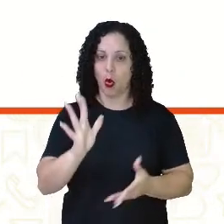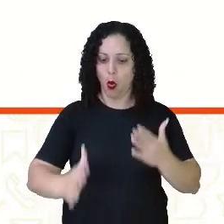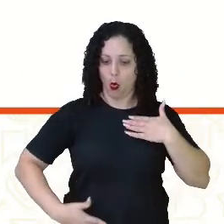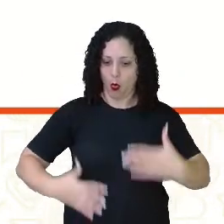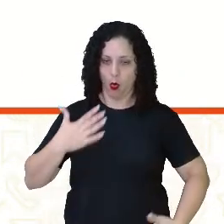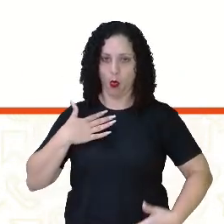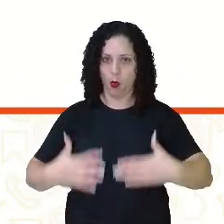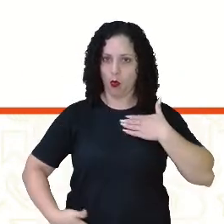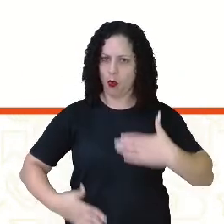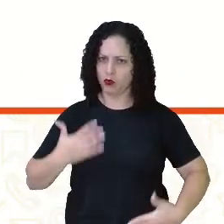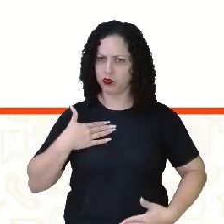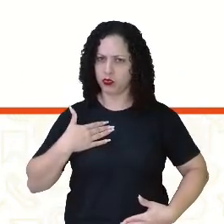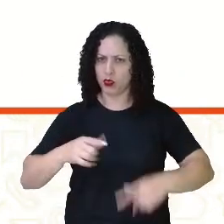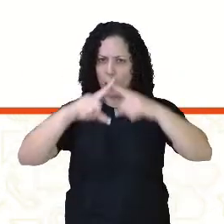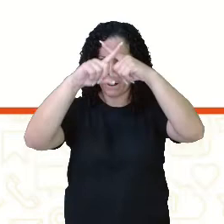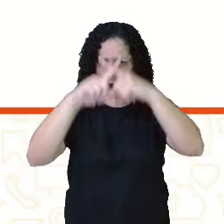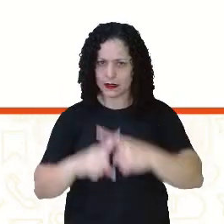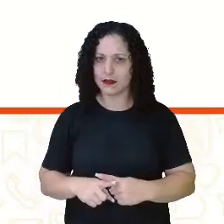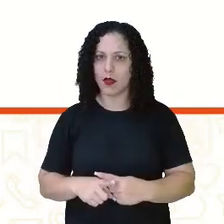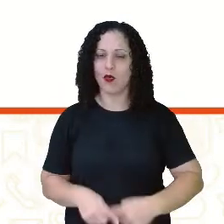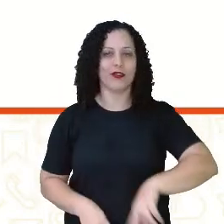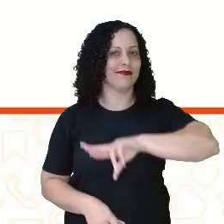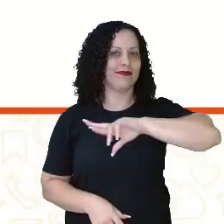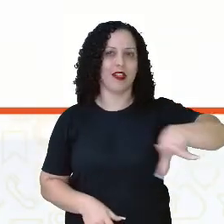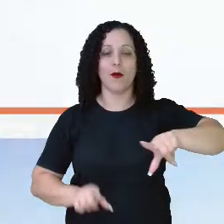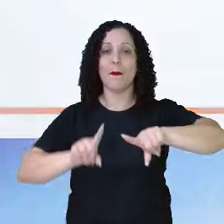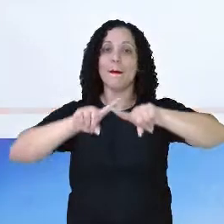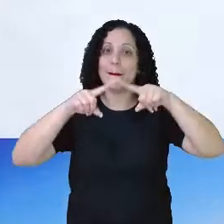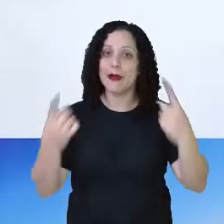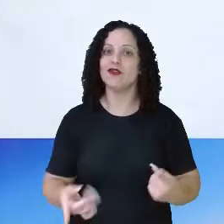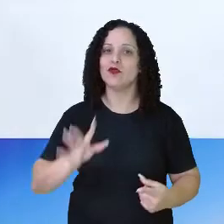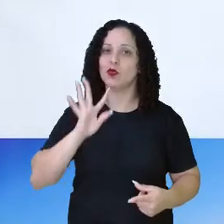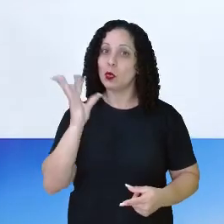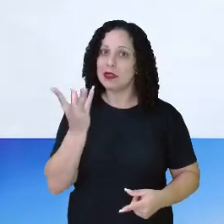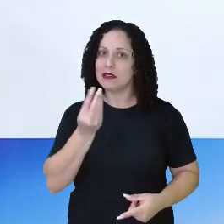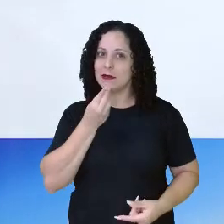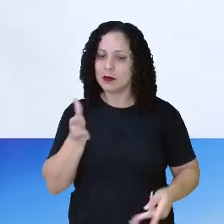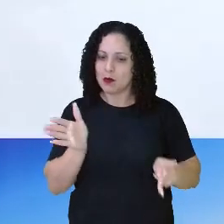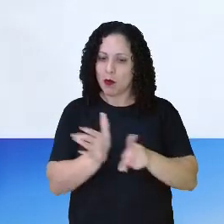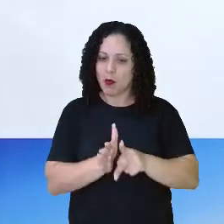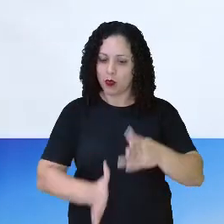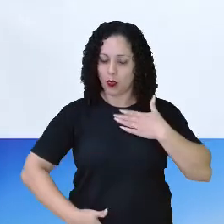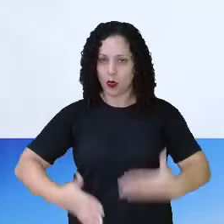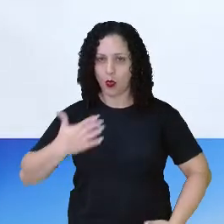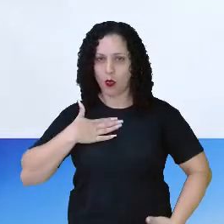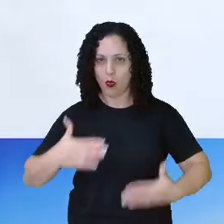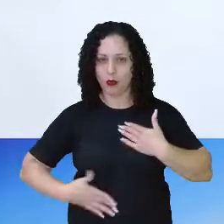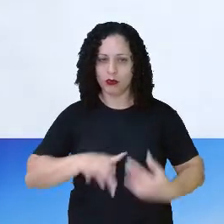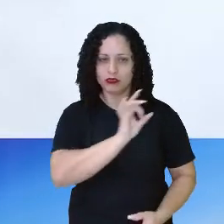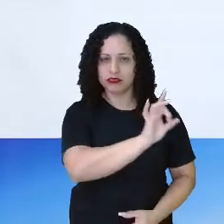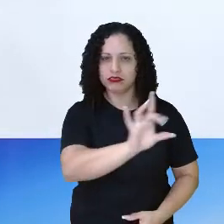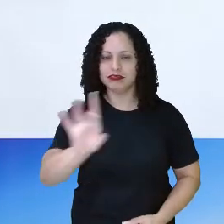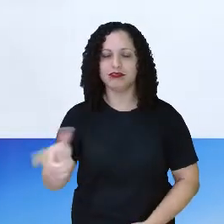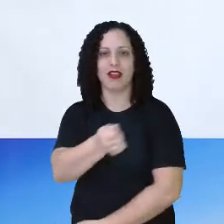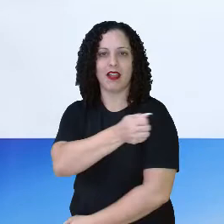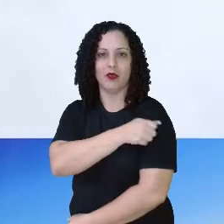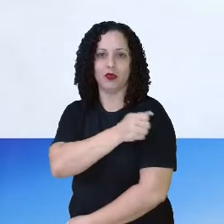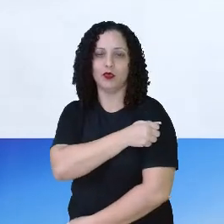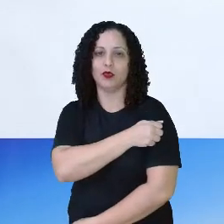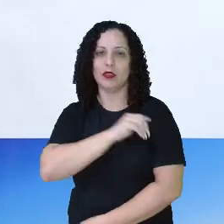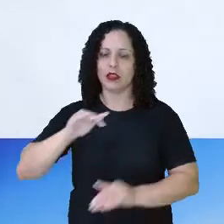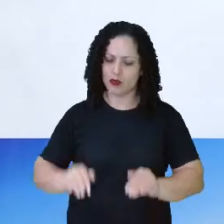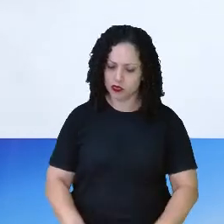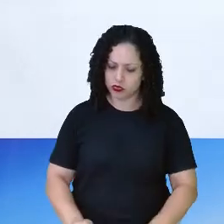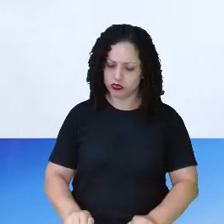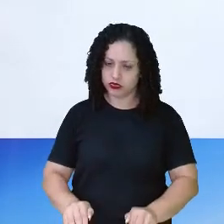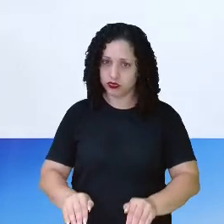apenas como competição, e sim o conhecimento corporal desses estudantes. É preciso que desde a infância eles